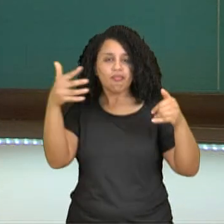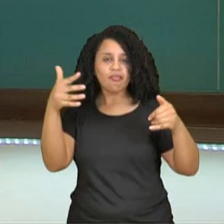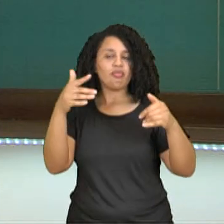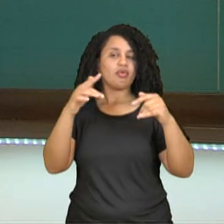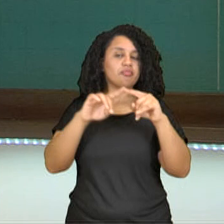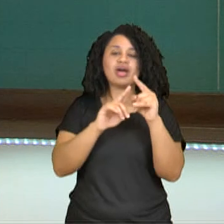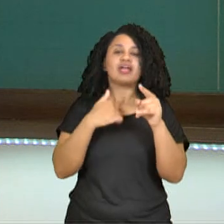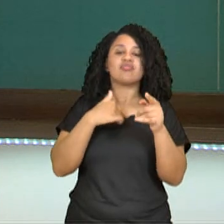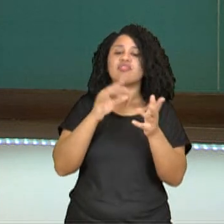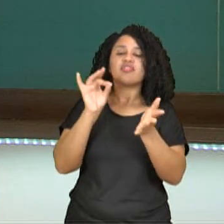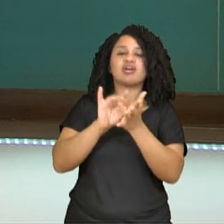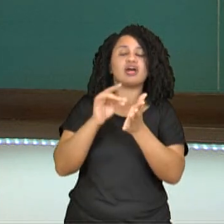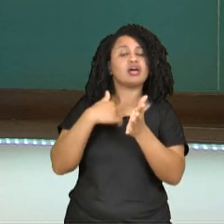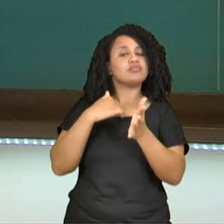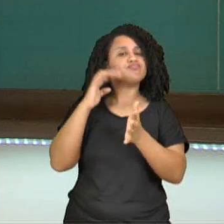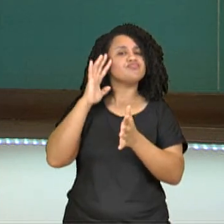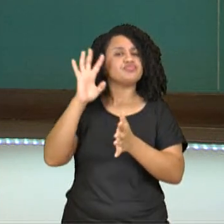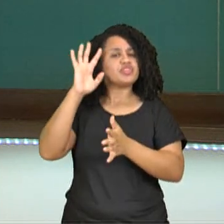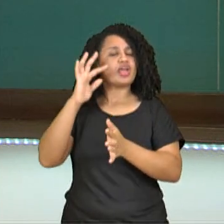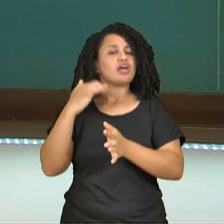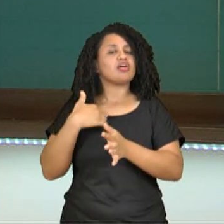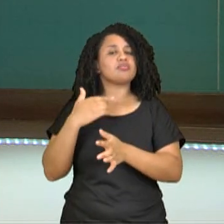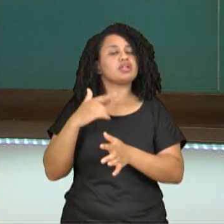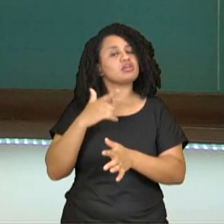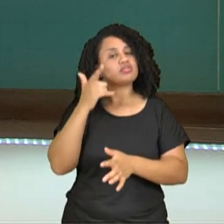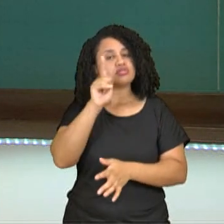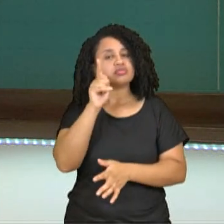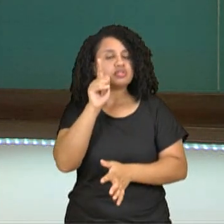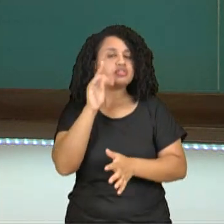por finalidade, possibilitar a correta